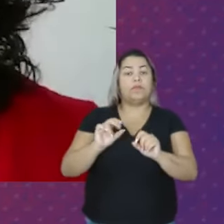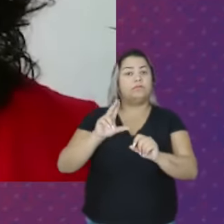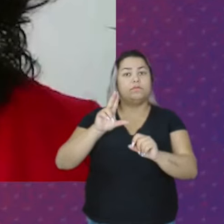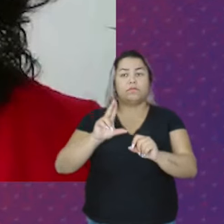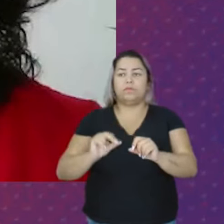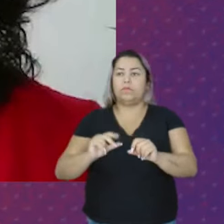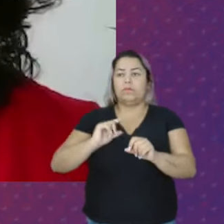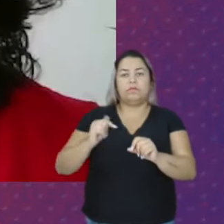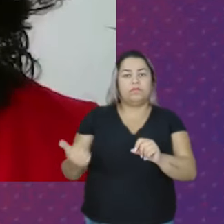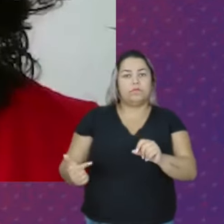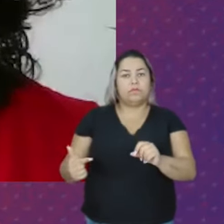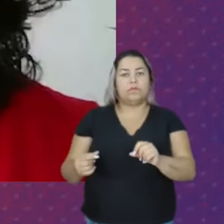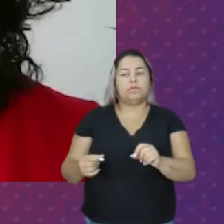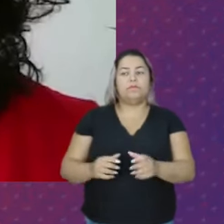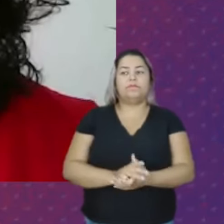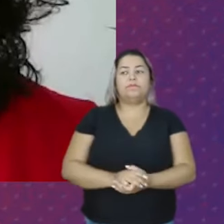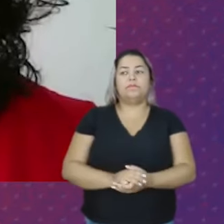não deve